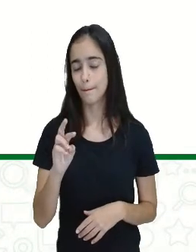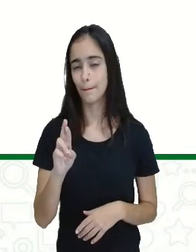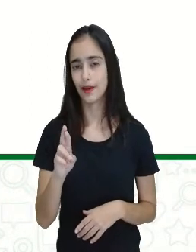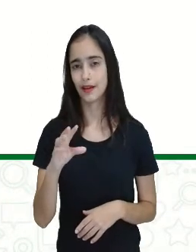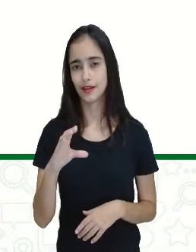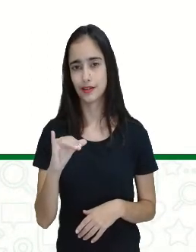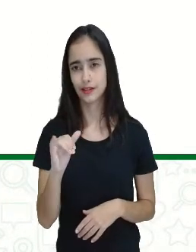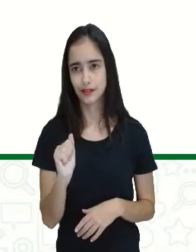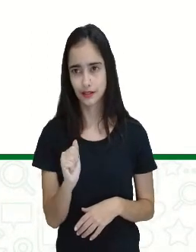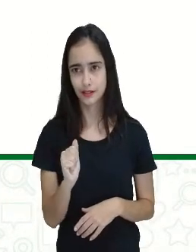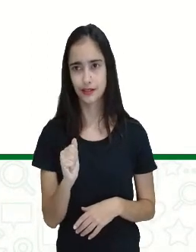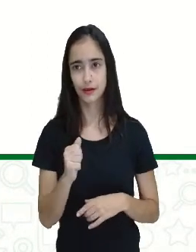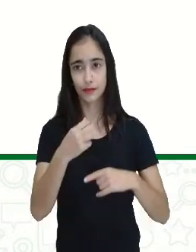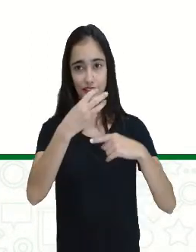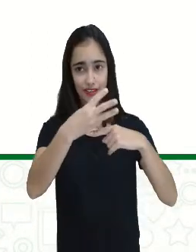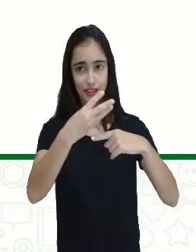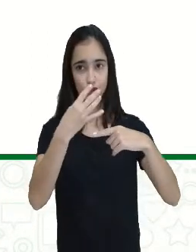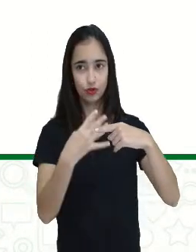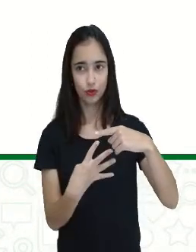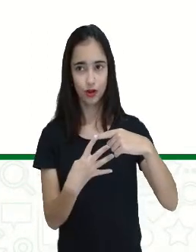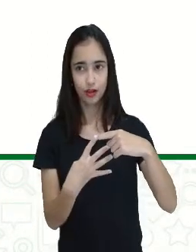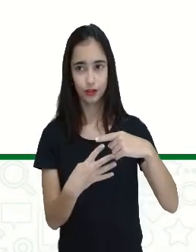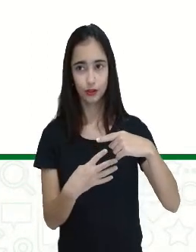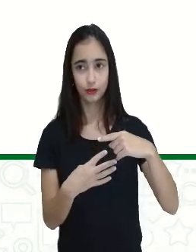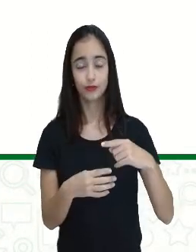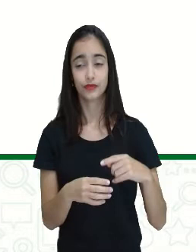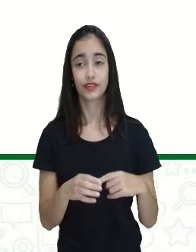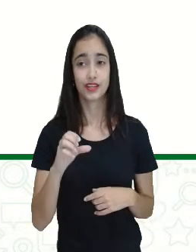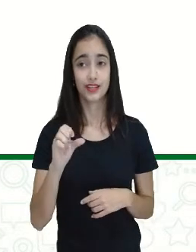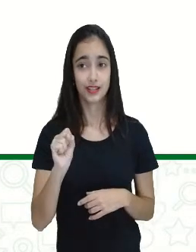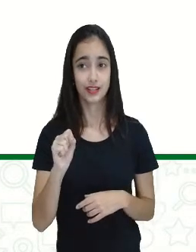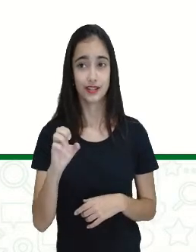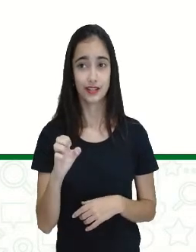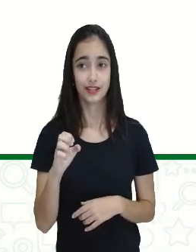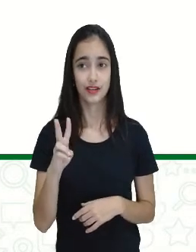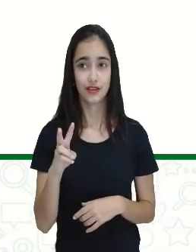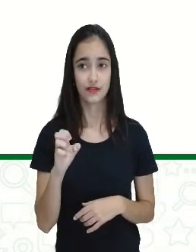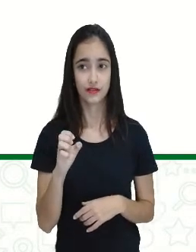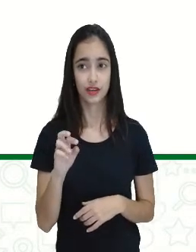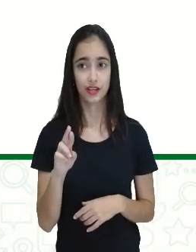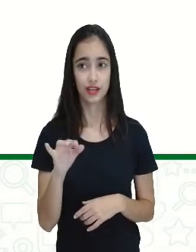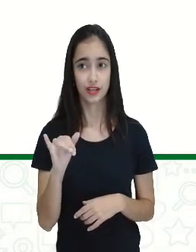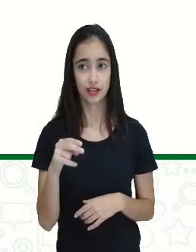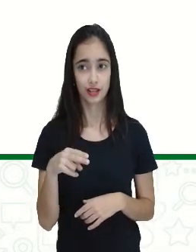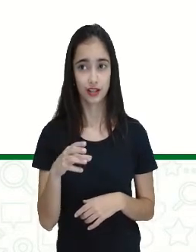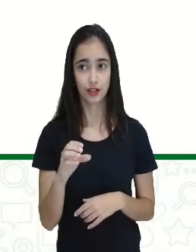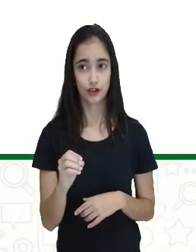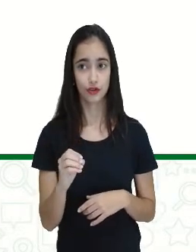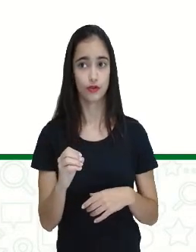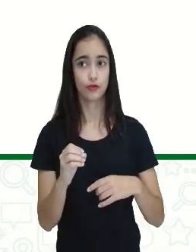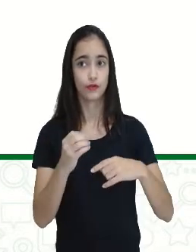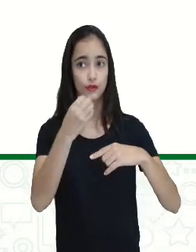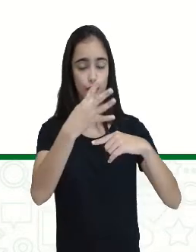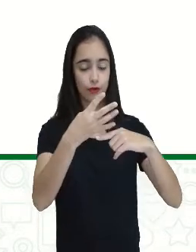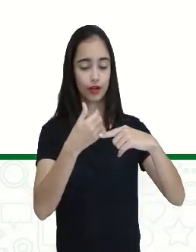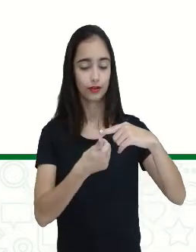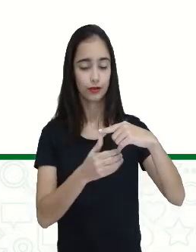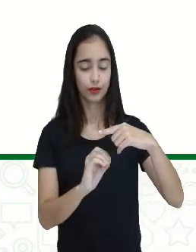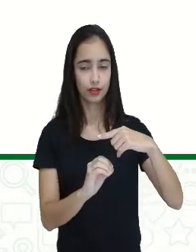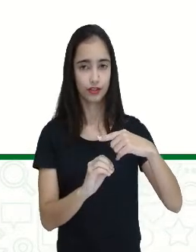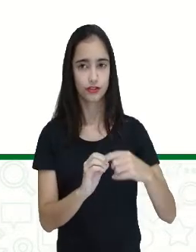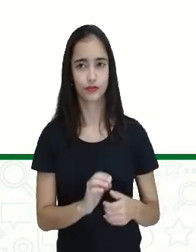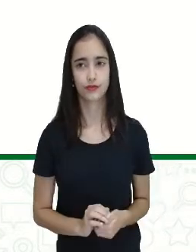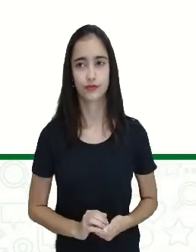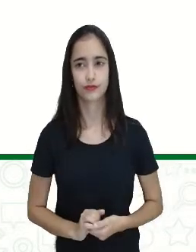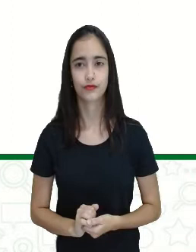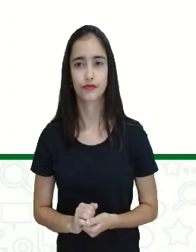Os alunos que leram a mesma quantidade de páginas foram... Aqui a gente tem 3 alternativas. Na letra